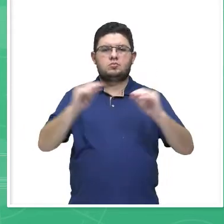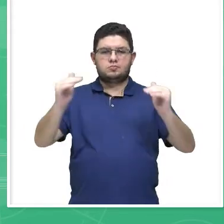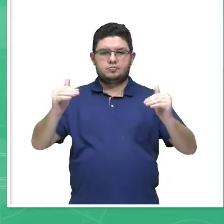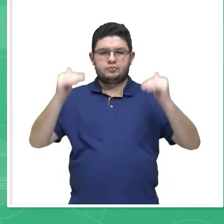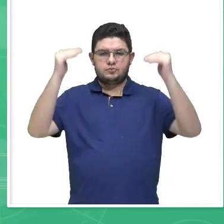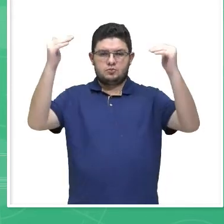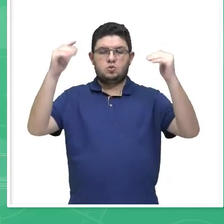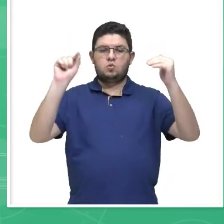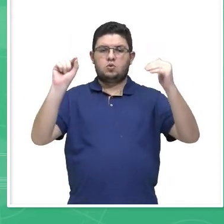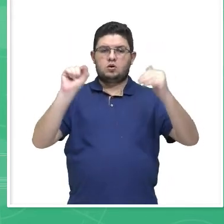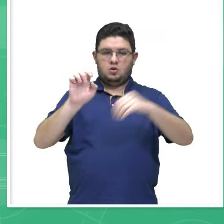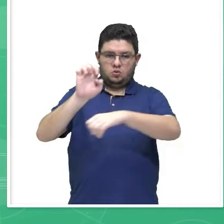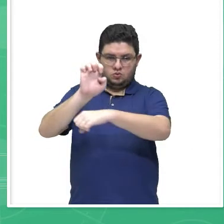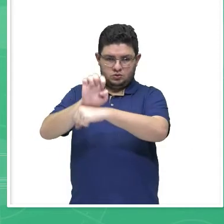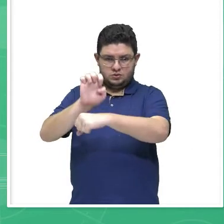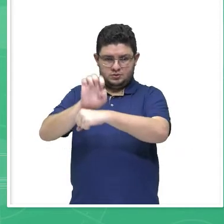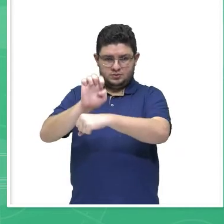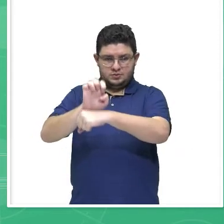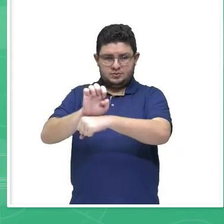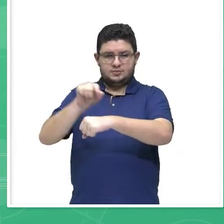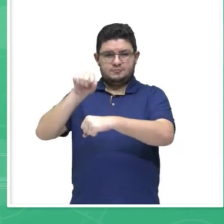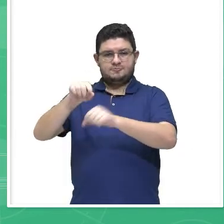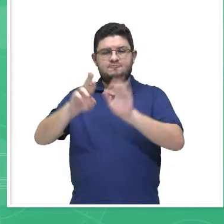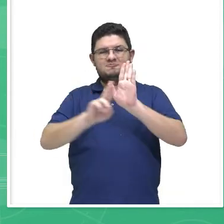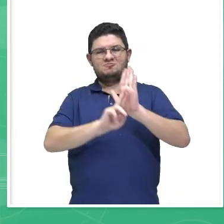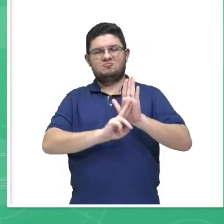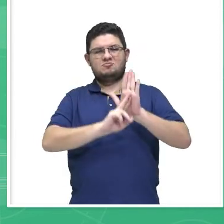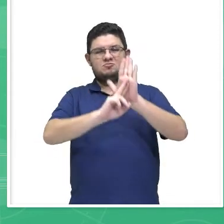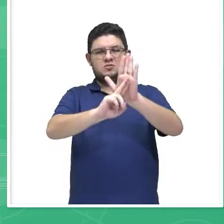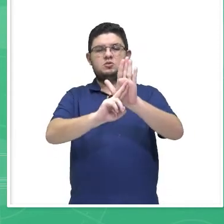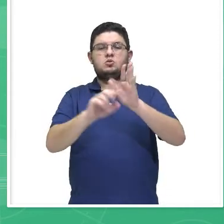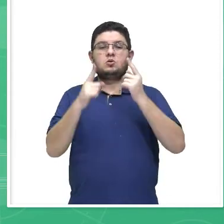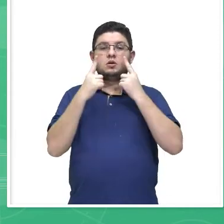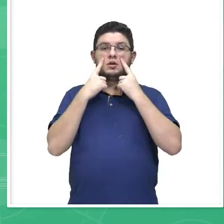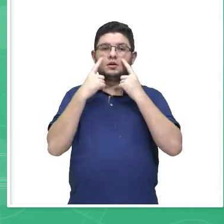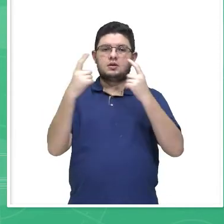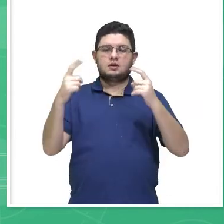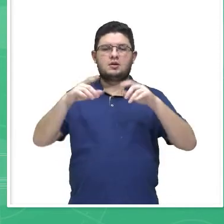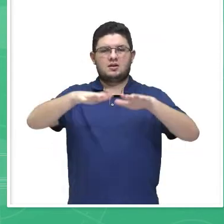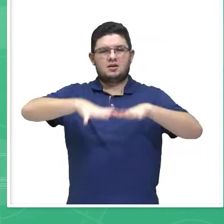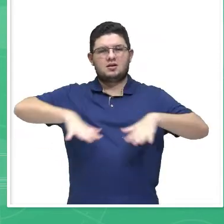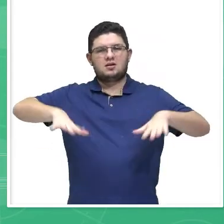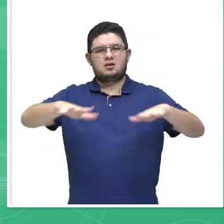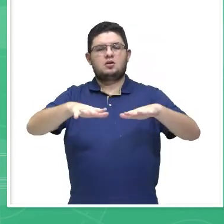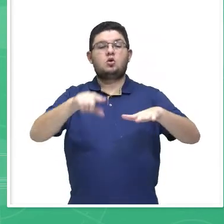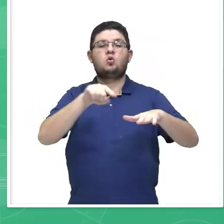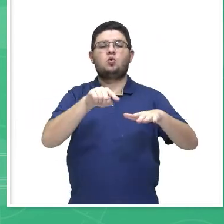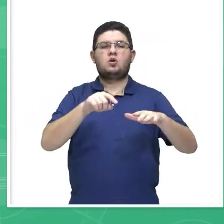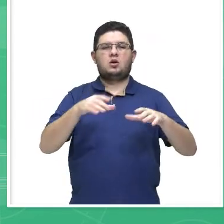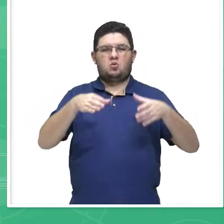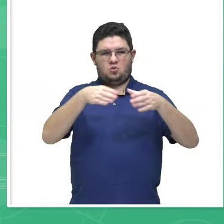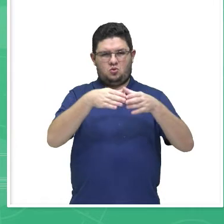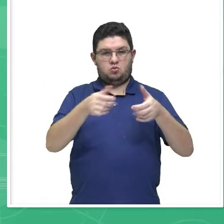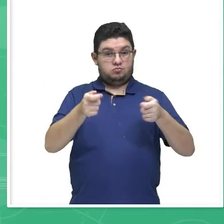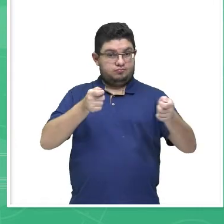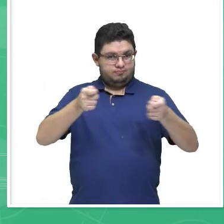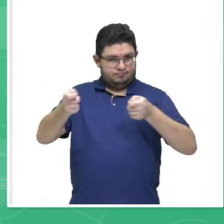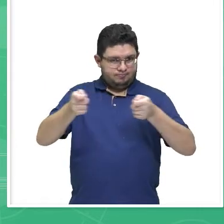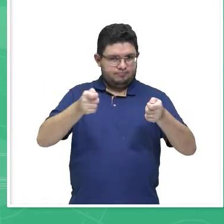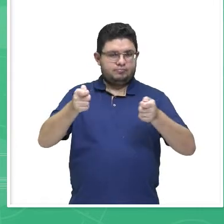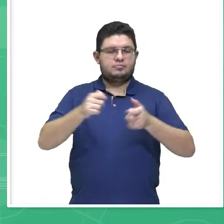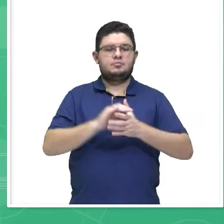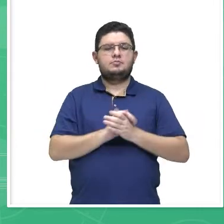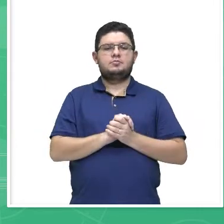Estado aparece para representar os interesses da classe dominante. E para isso